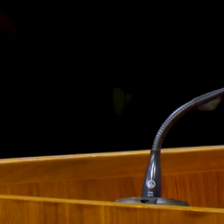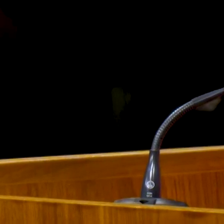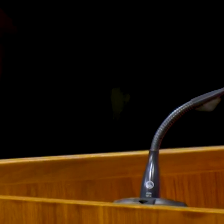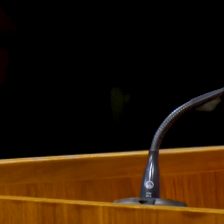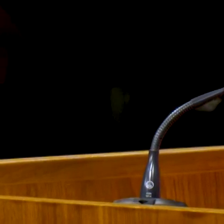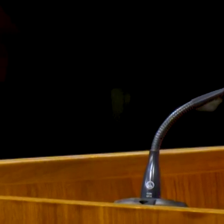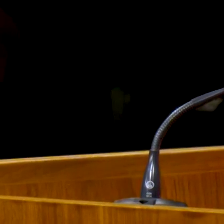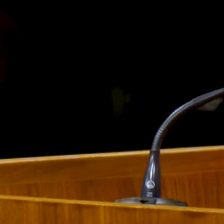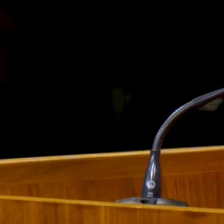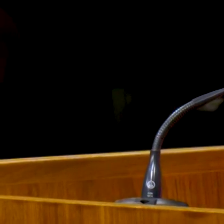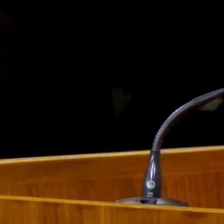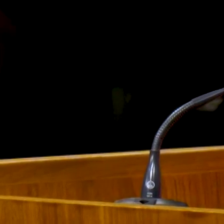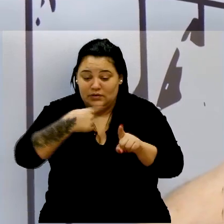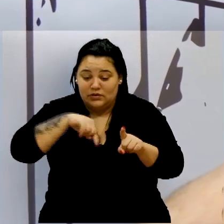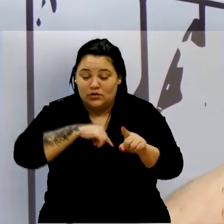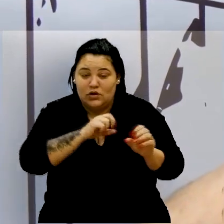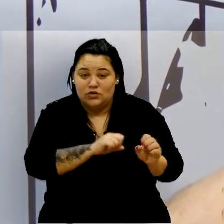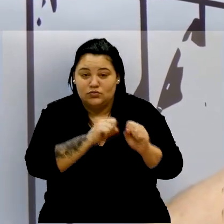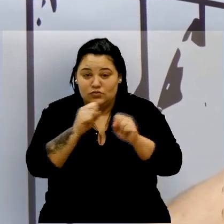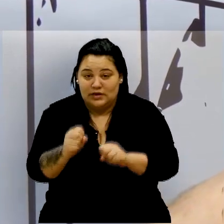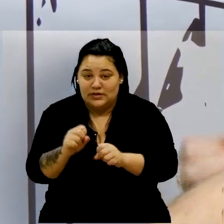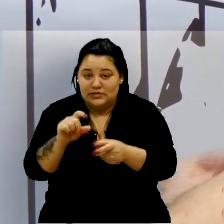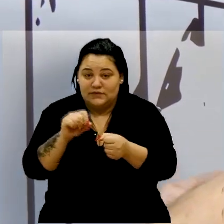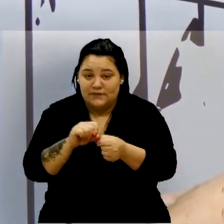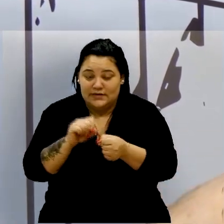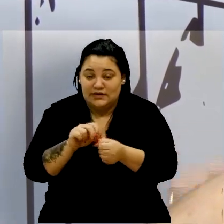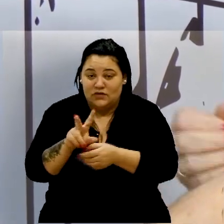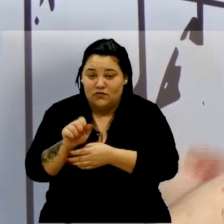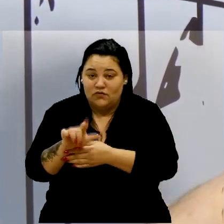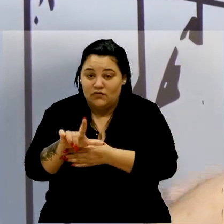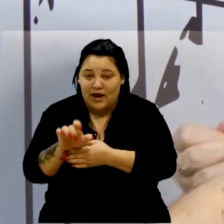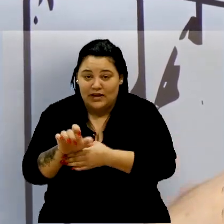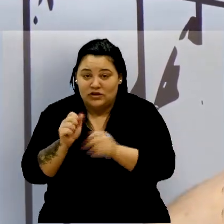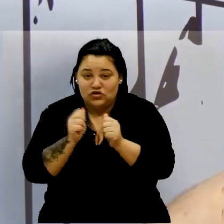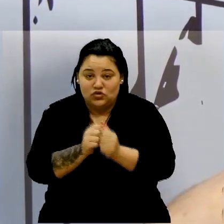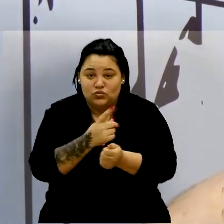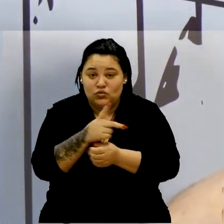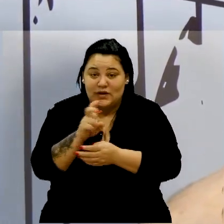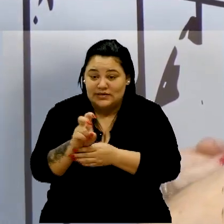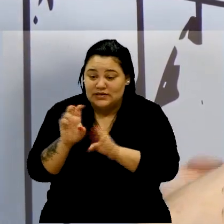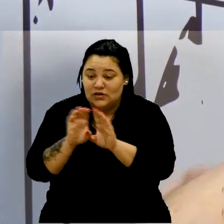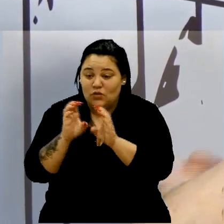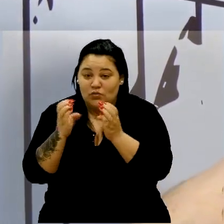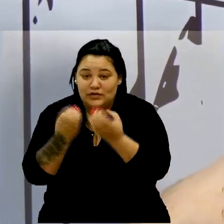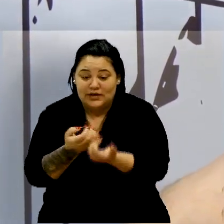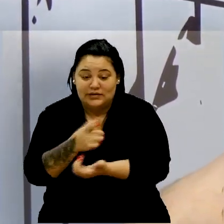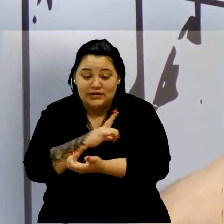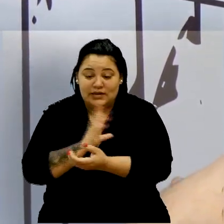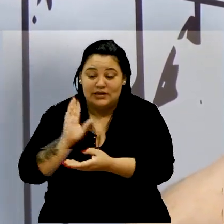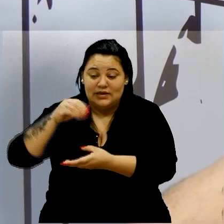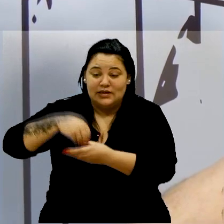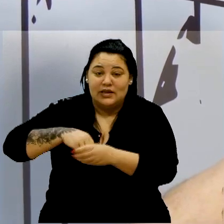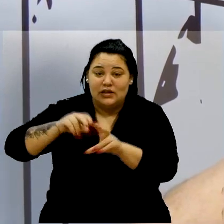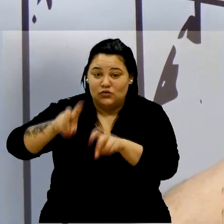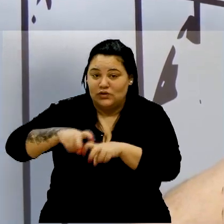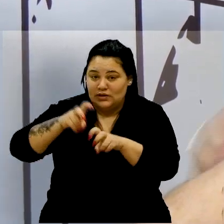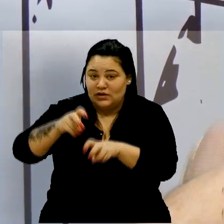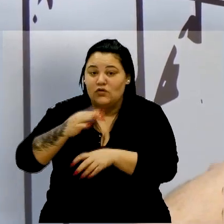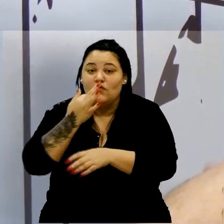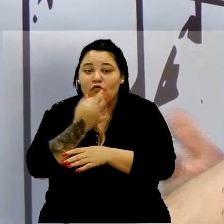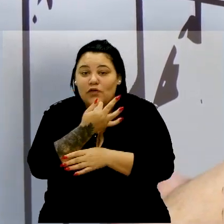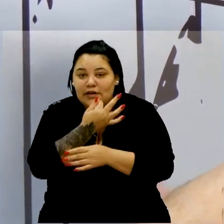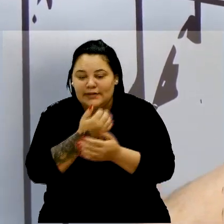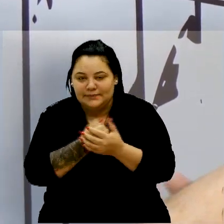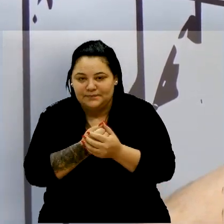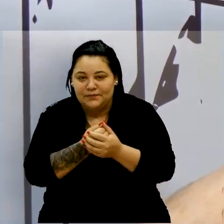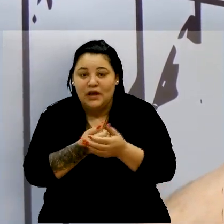em 33 atrativos. Vale Trentino com as 15 comunidades que temos no interior de Forqueta.